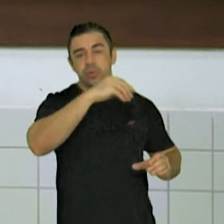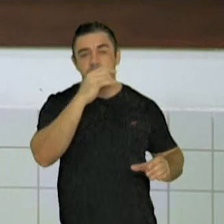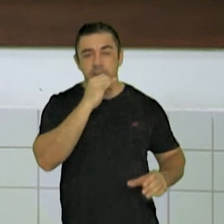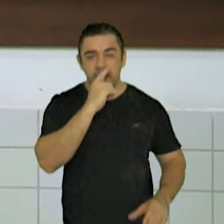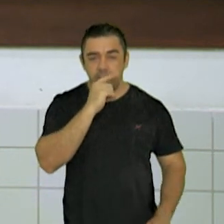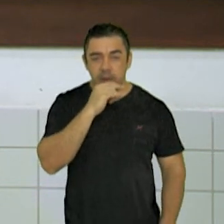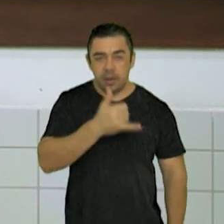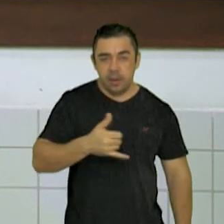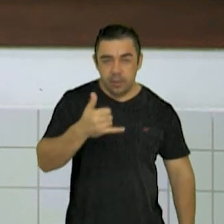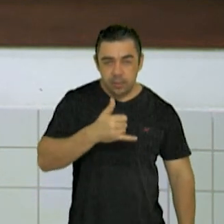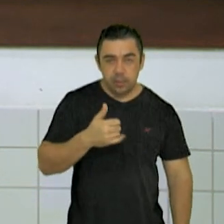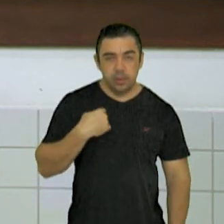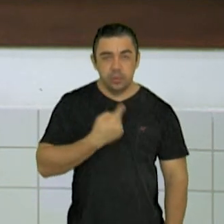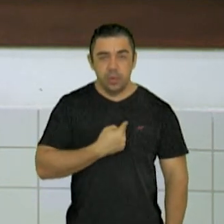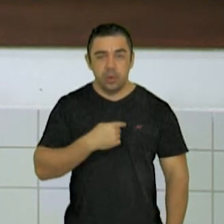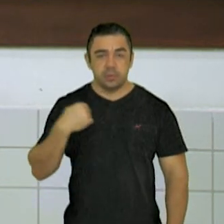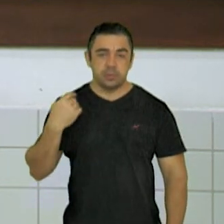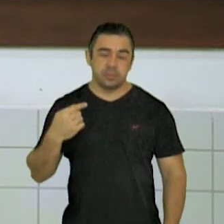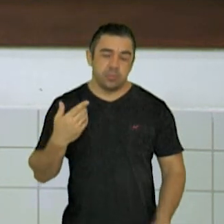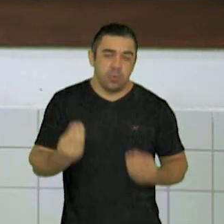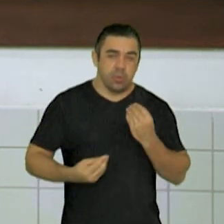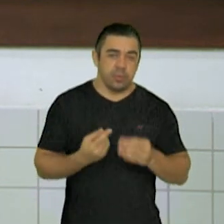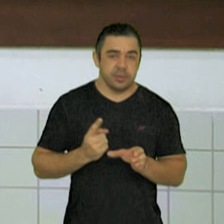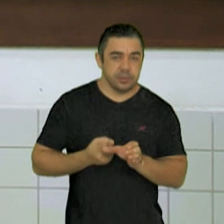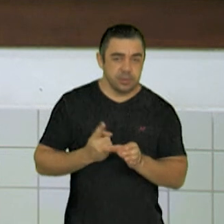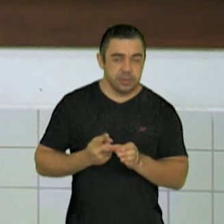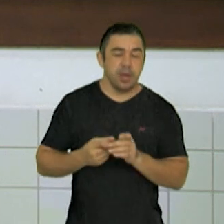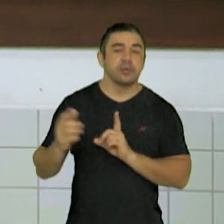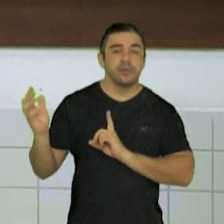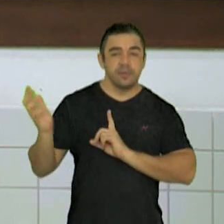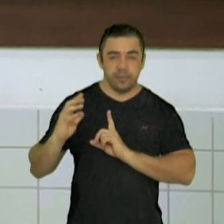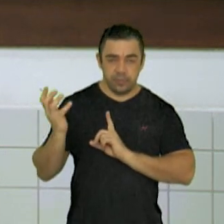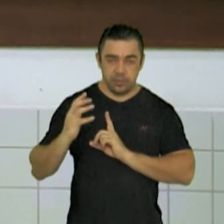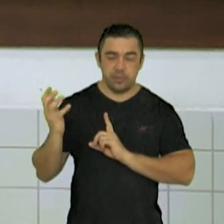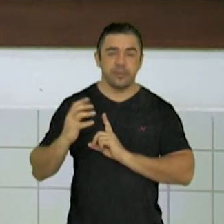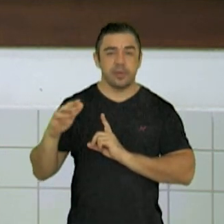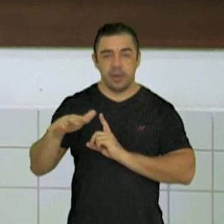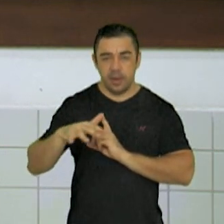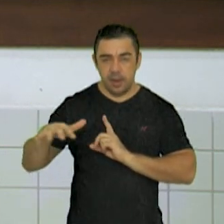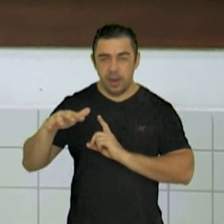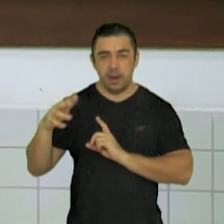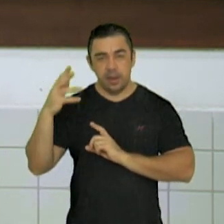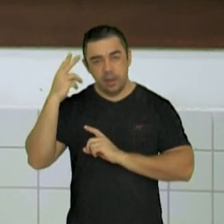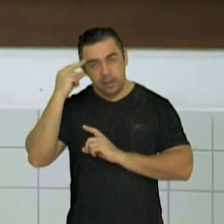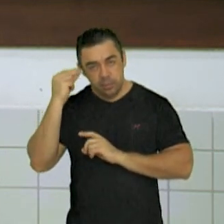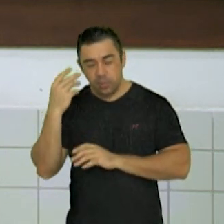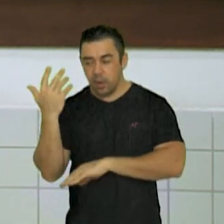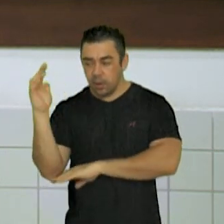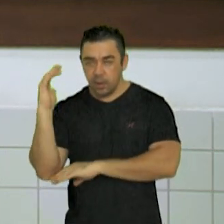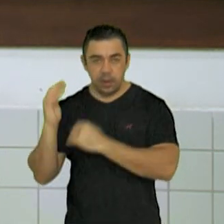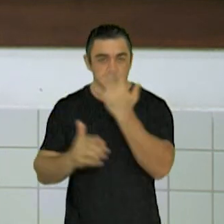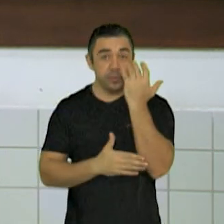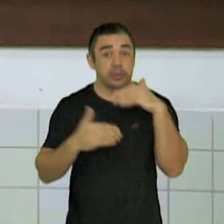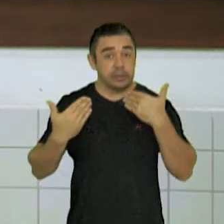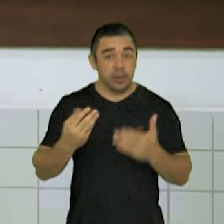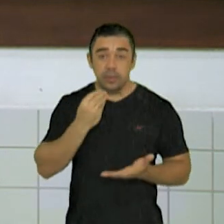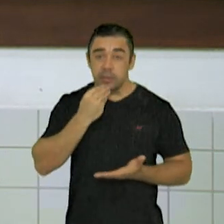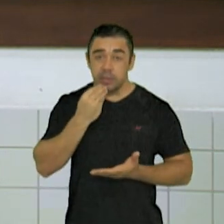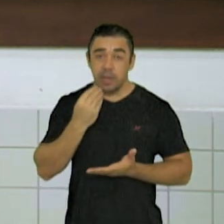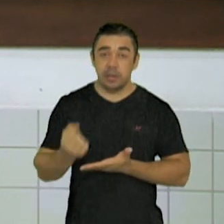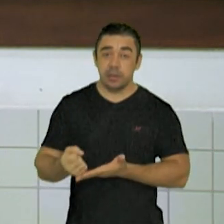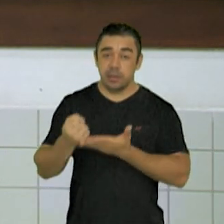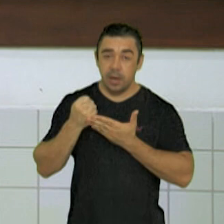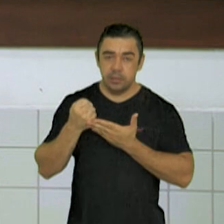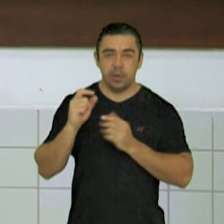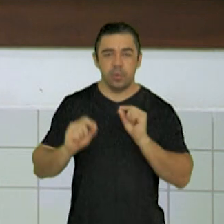compreenderem que o nosso comportamento nas áreas urbanas acaba afetando as áreas naturais, né? Esse convívio, esse resgate do